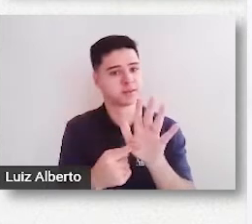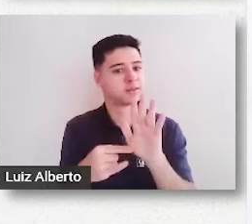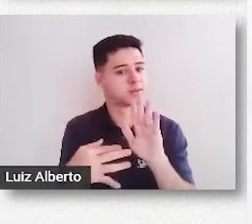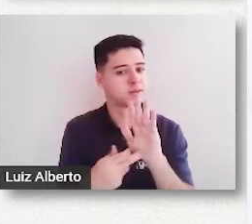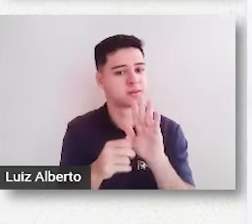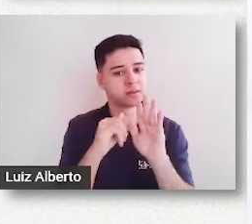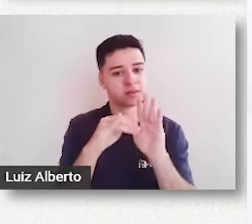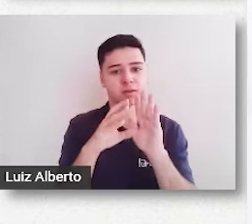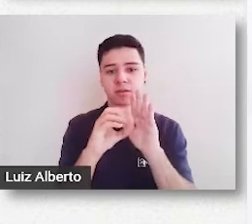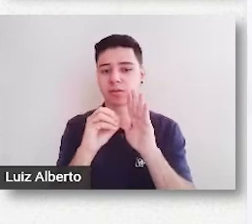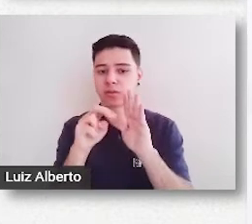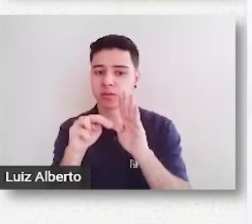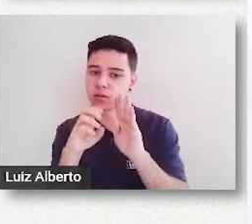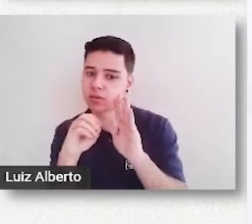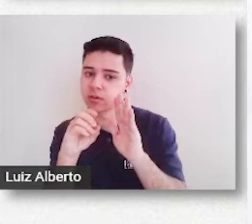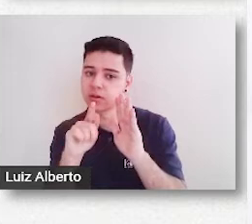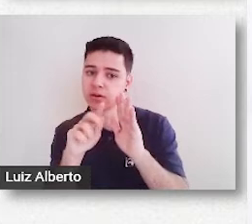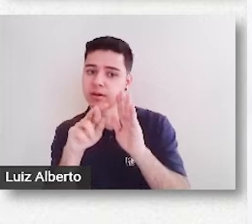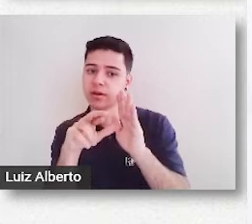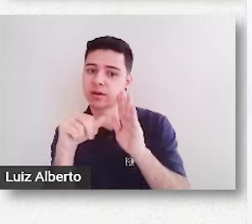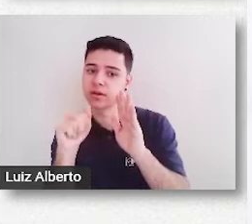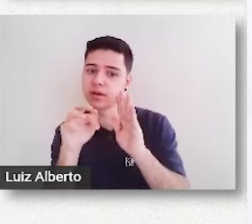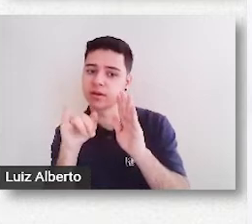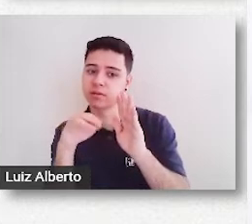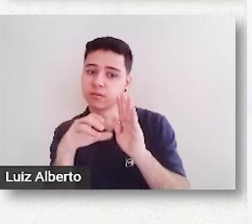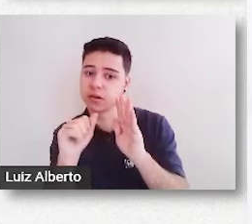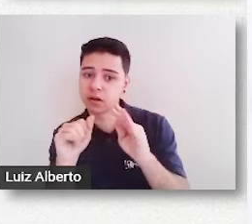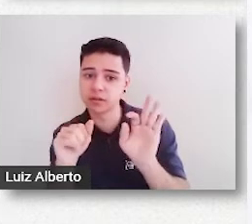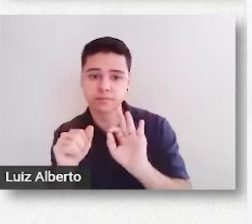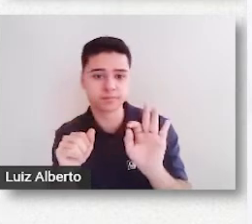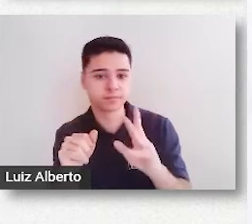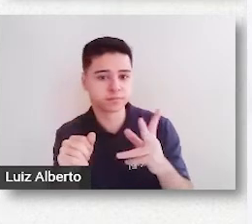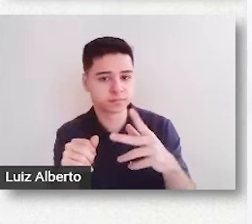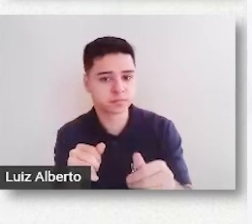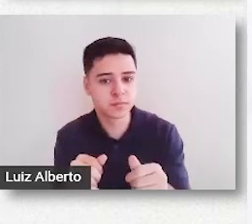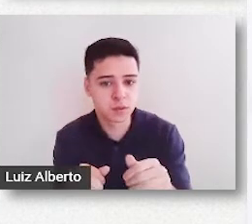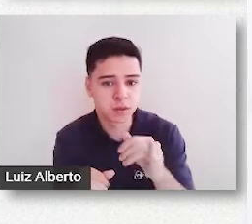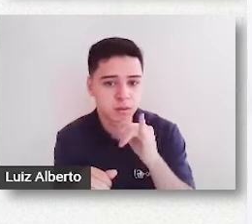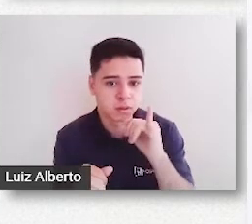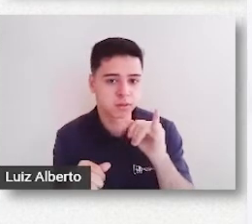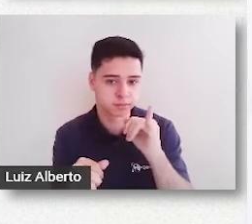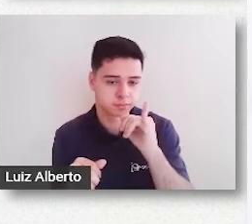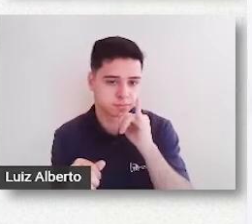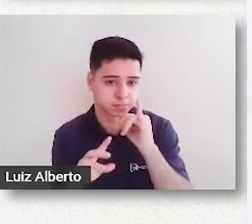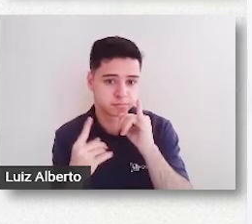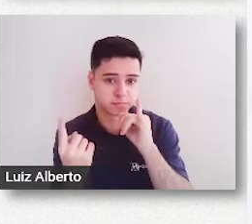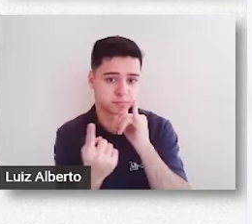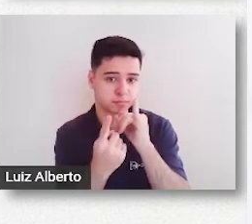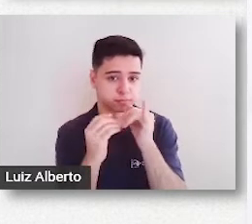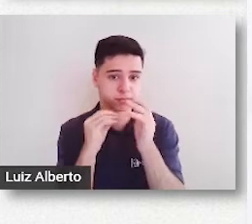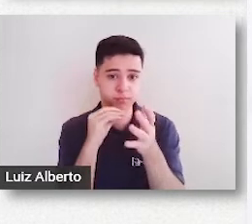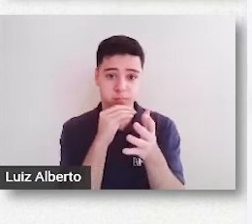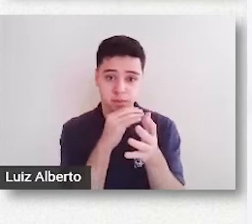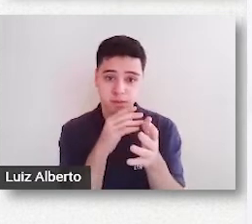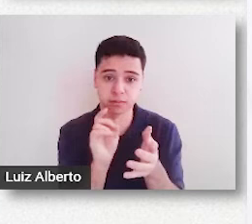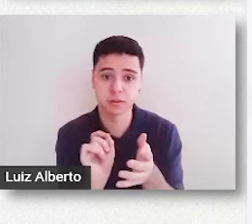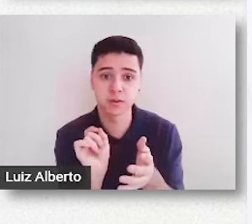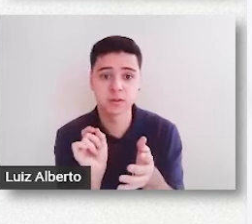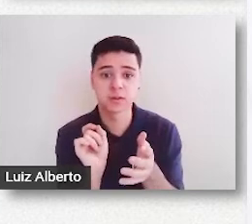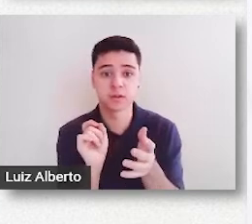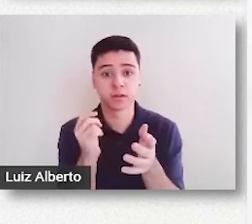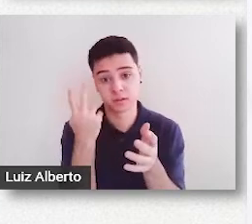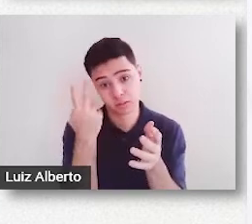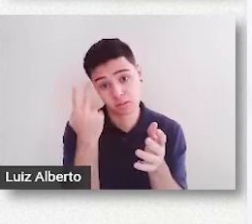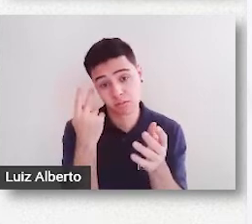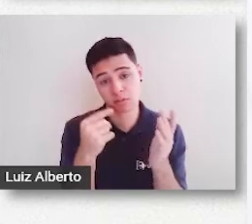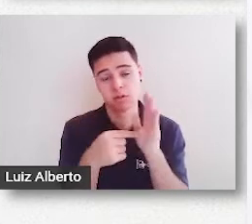iconográfica clássica de Joaquim como um jovem, né? Por exemplo. Então, nós vamos ver aí que ele geralmente é representado assim